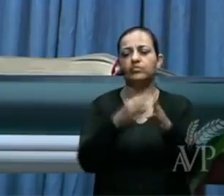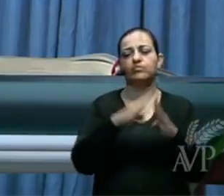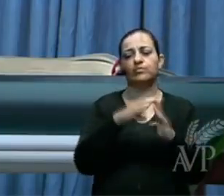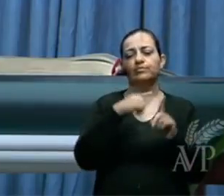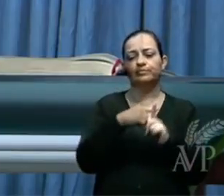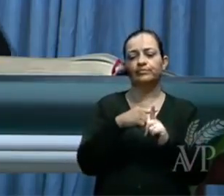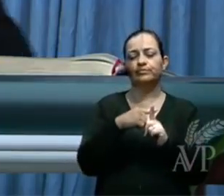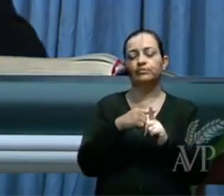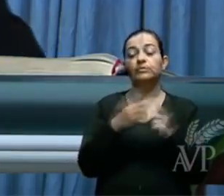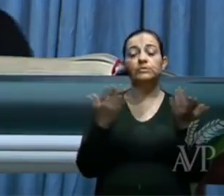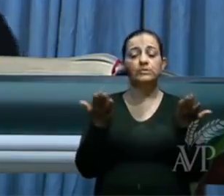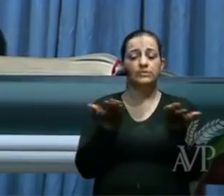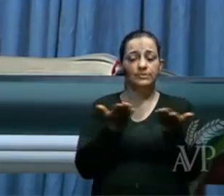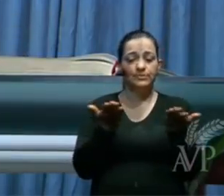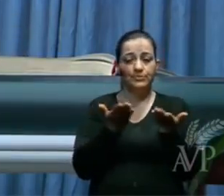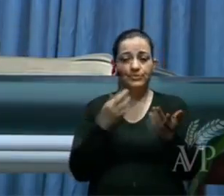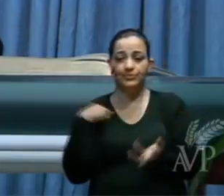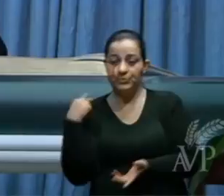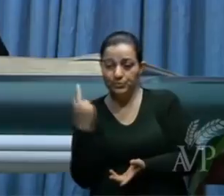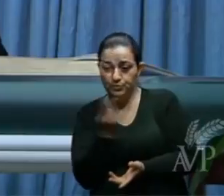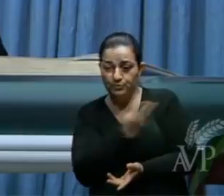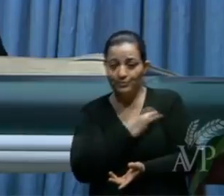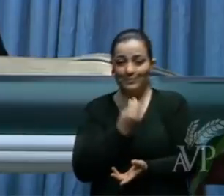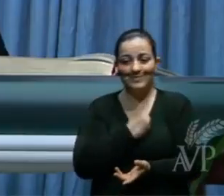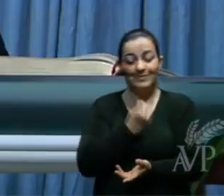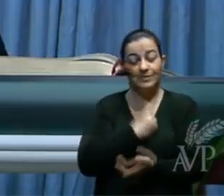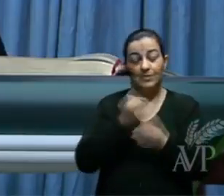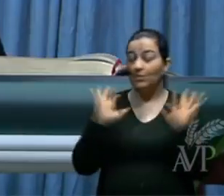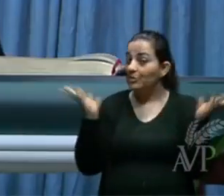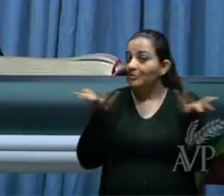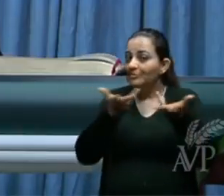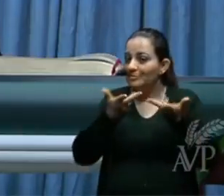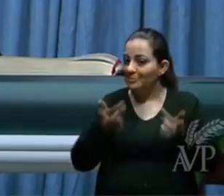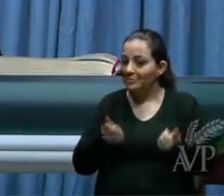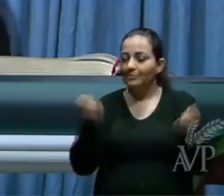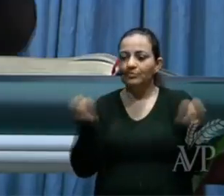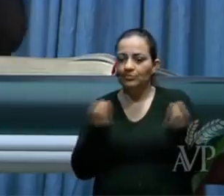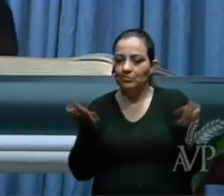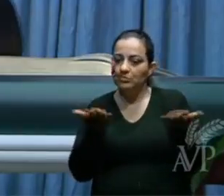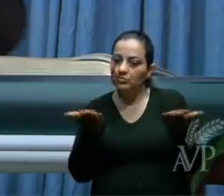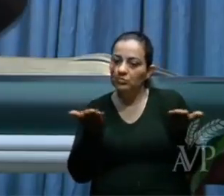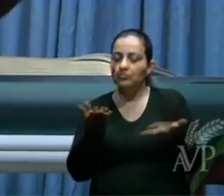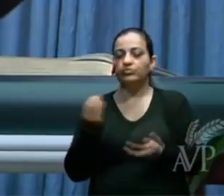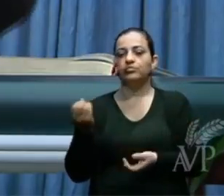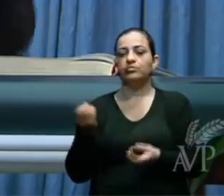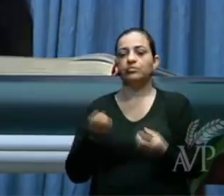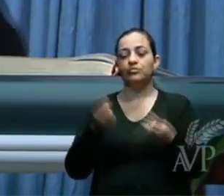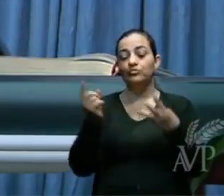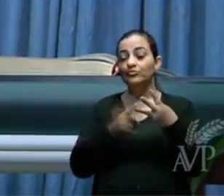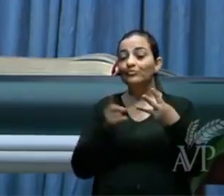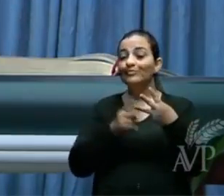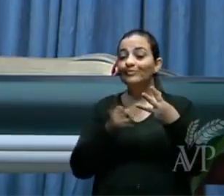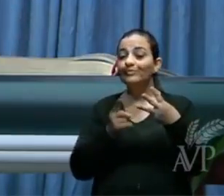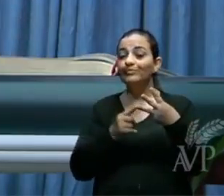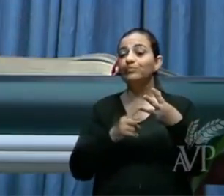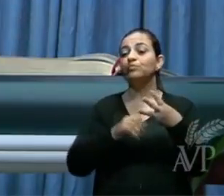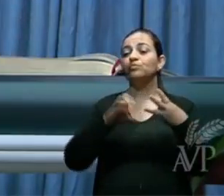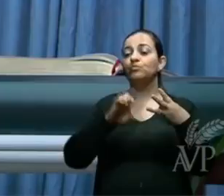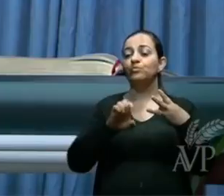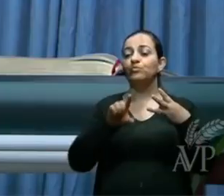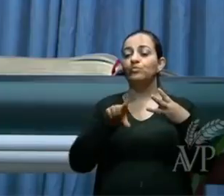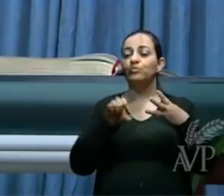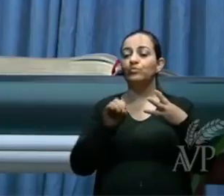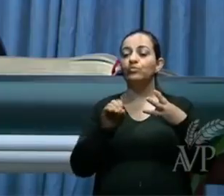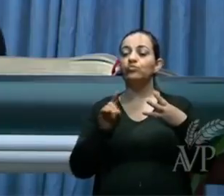e hoje nós estamos vivendo olha que maravilha o tempo do terceiro e zon